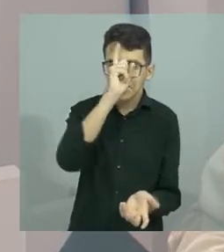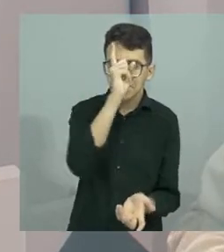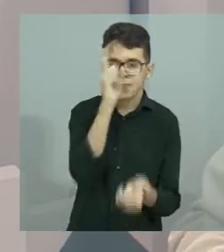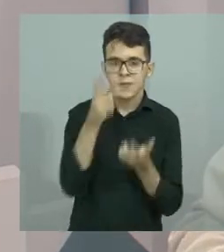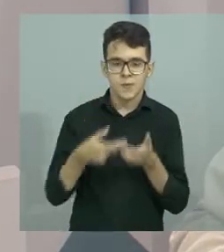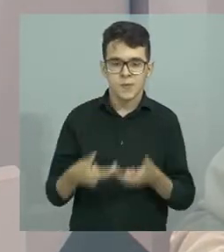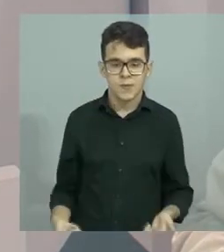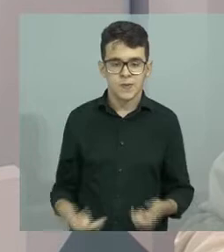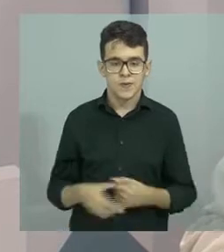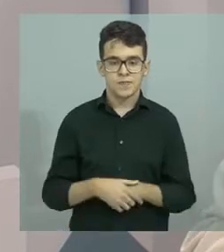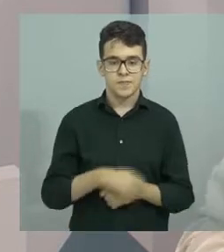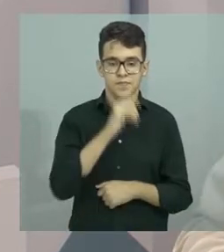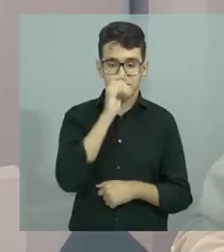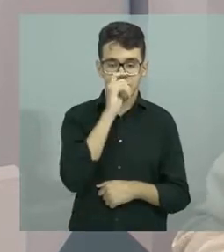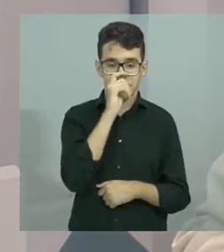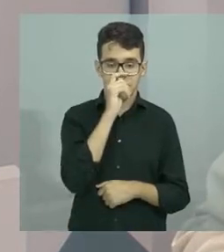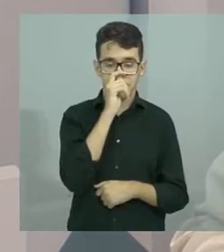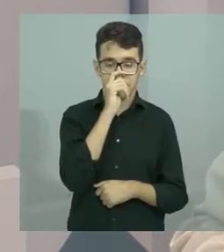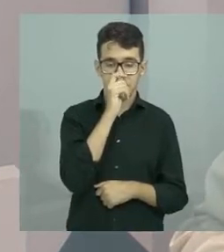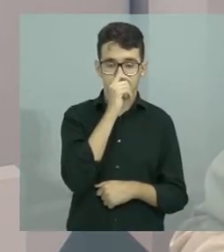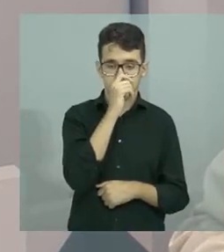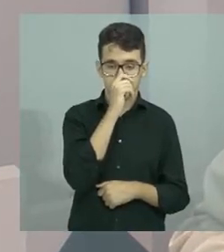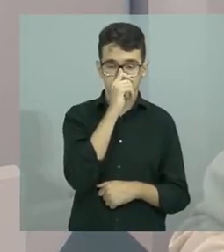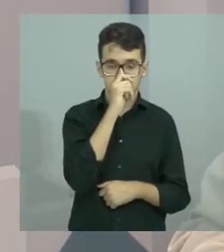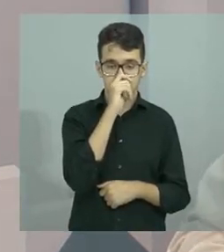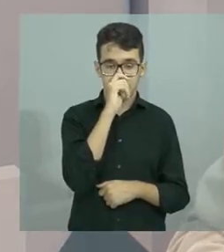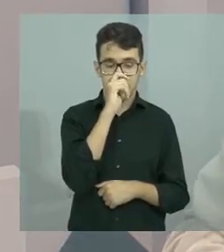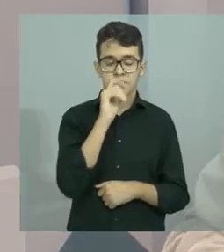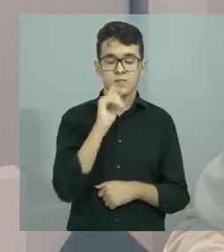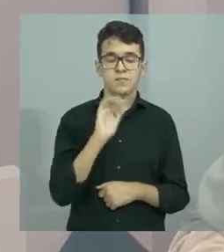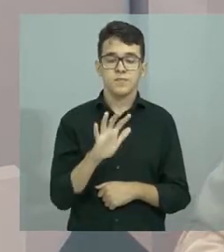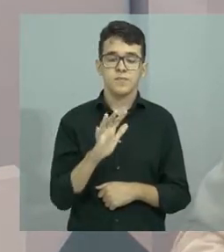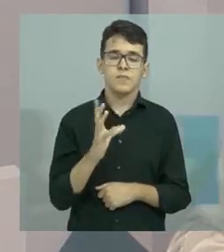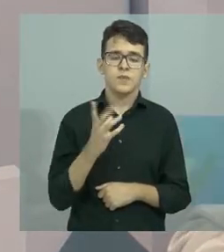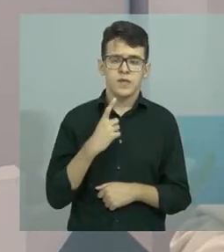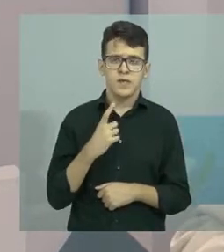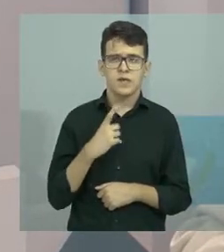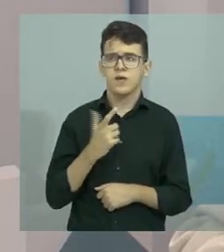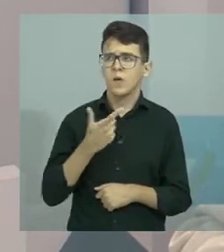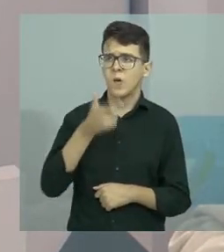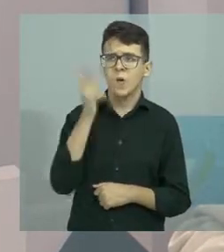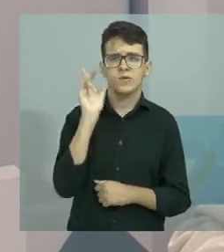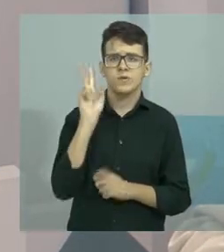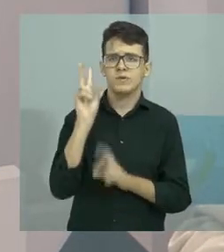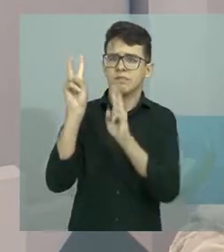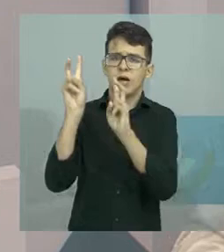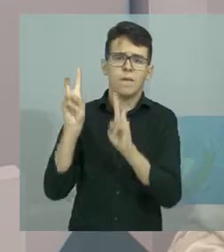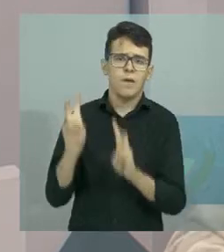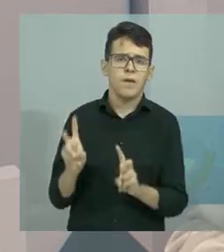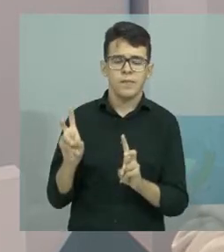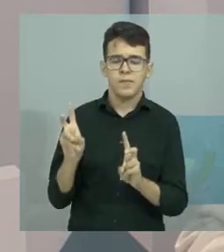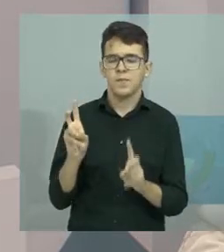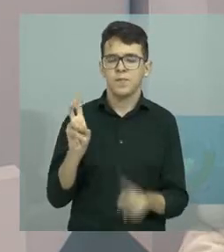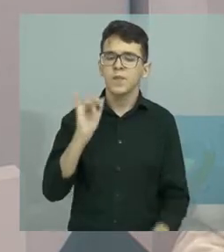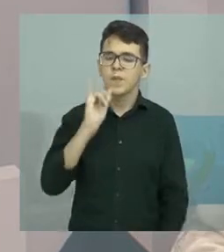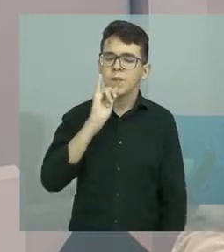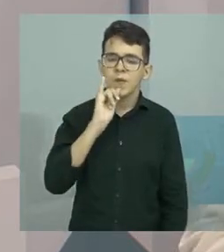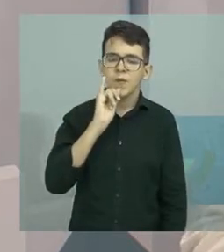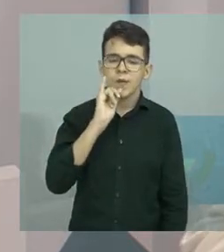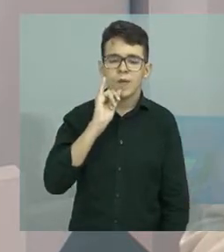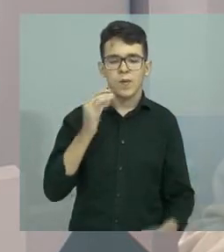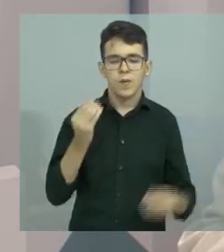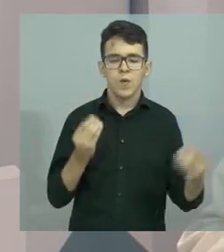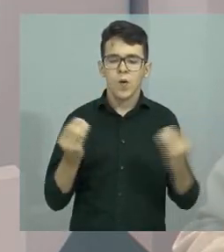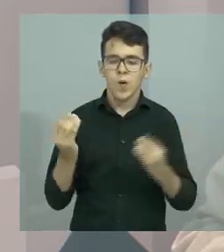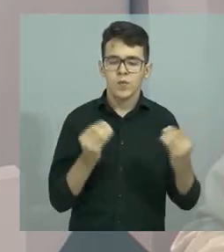acordo entre recursos desses municípios, né? Mas há outras questões que podem ser melhor equacionadas através de consórcios, por